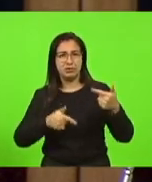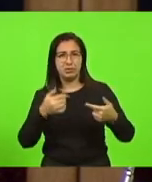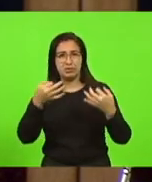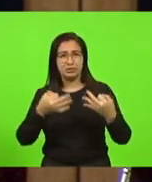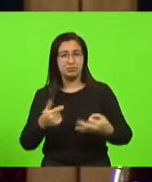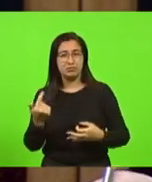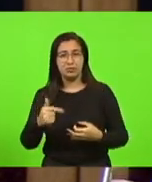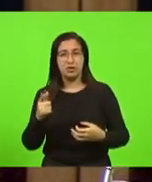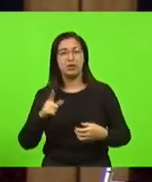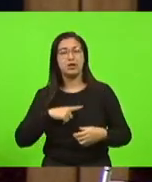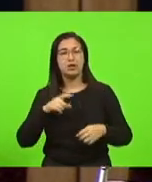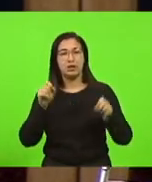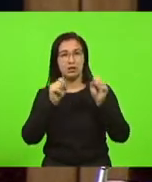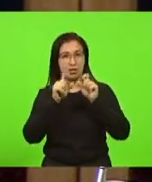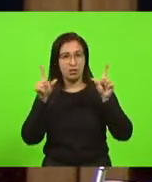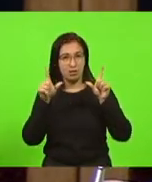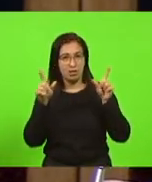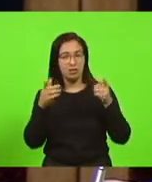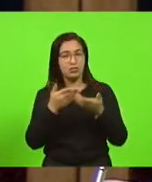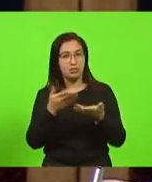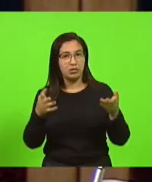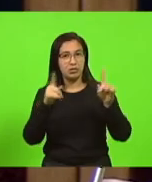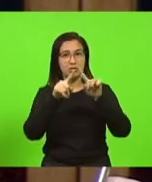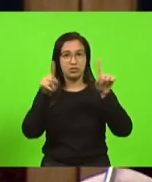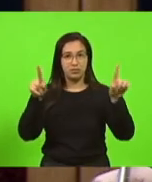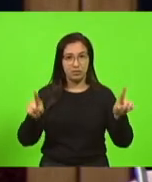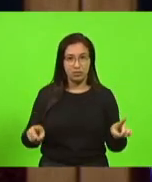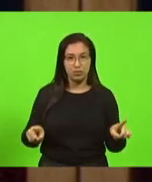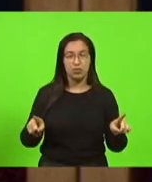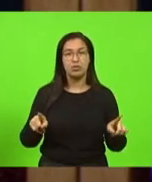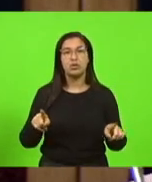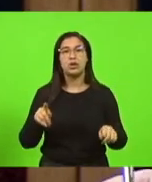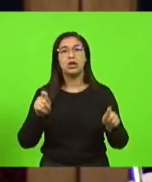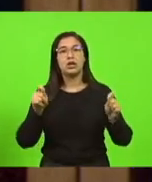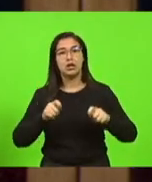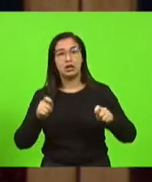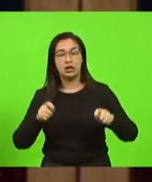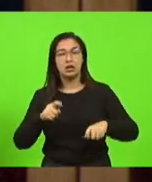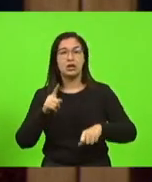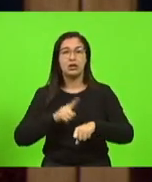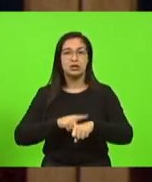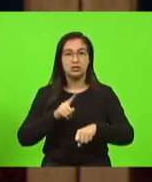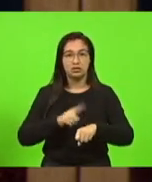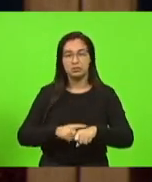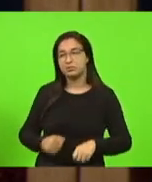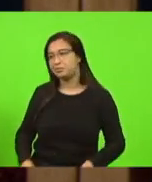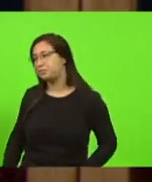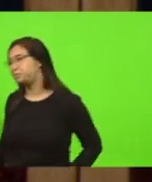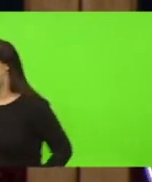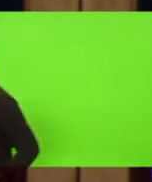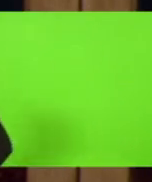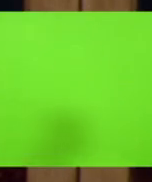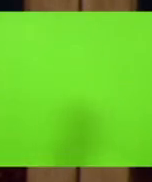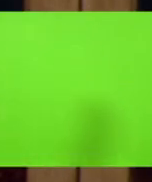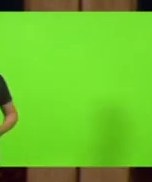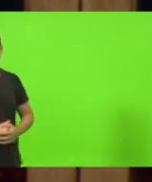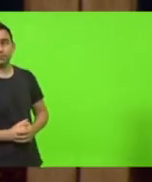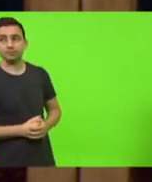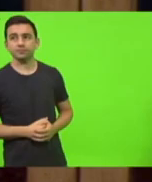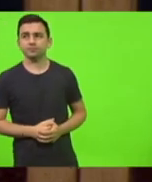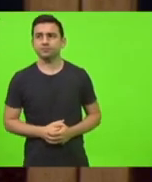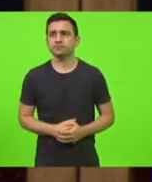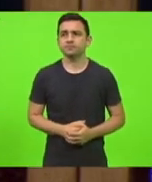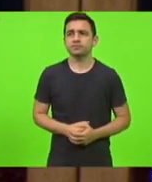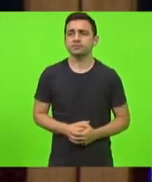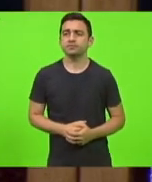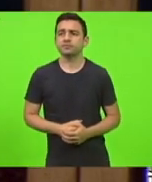por parte dos servidores, que ainda se dá tempo, que ainda se dá tempo de corrigir. E é isso aí.